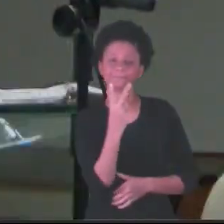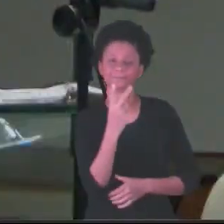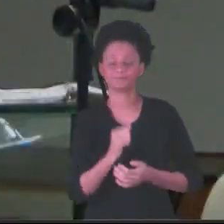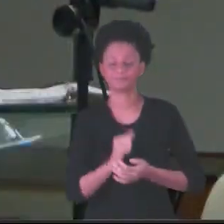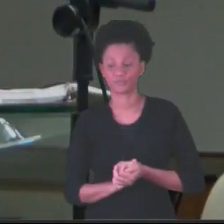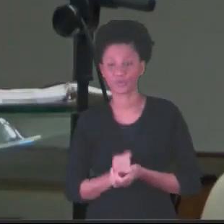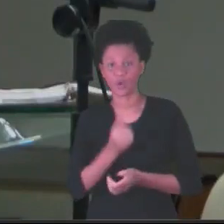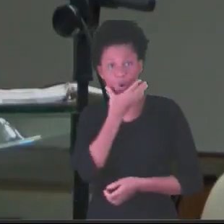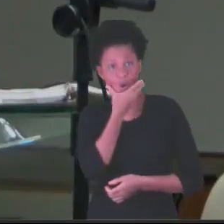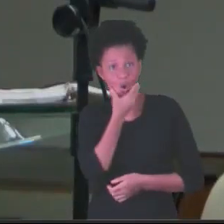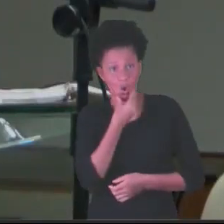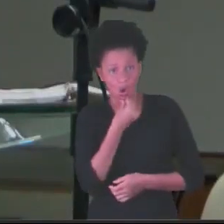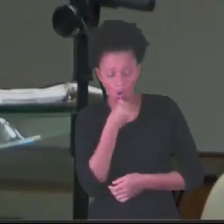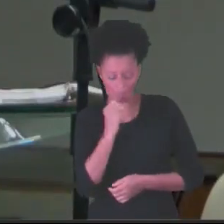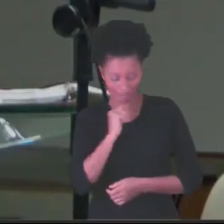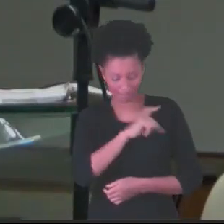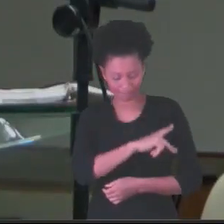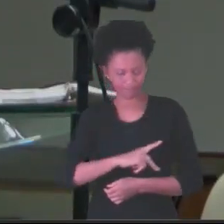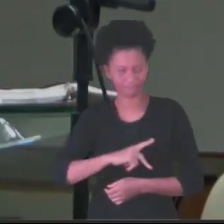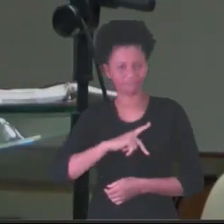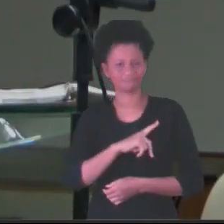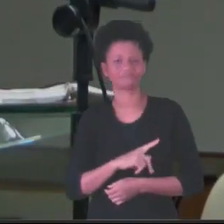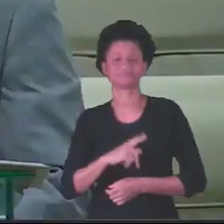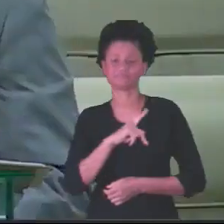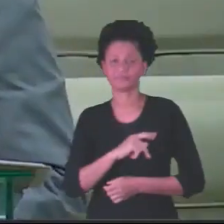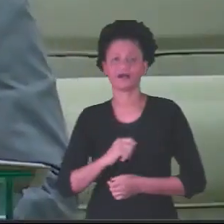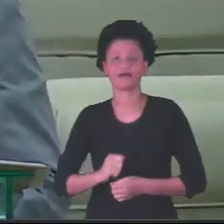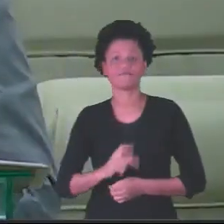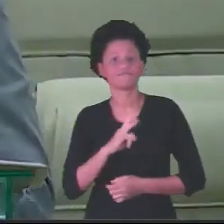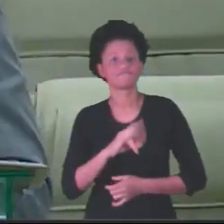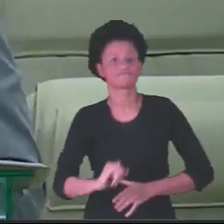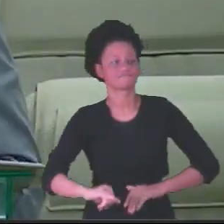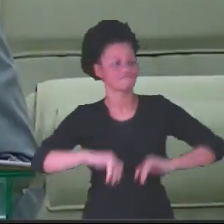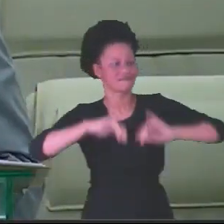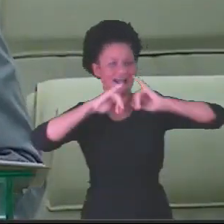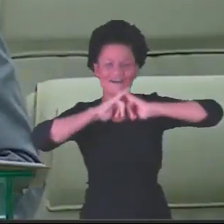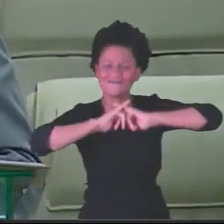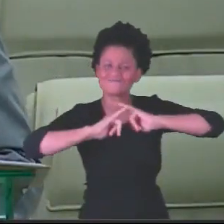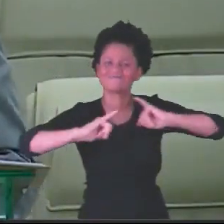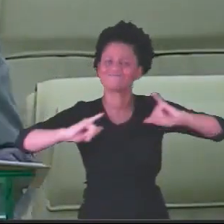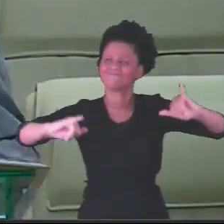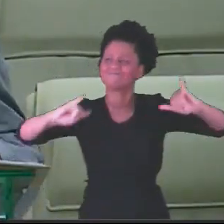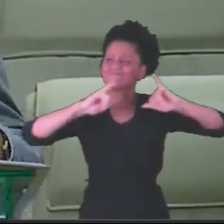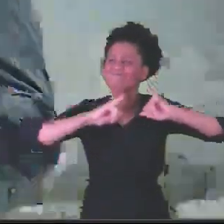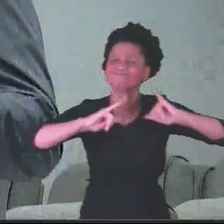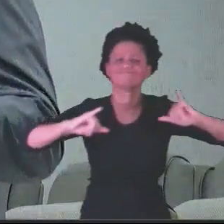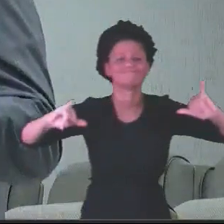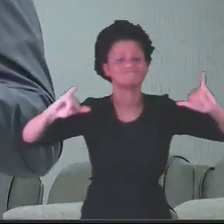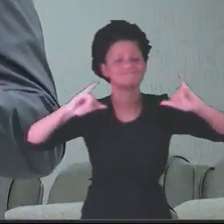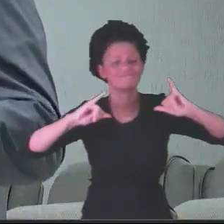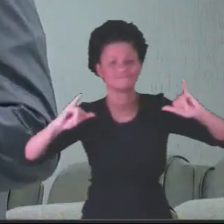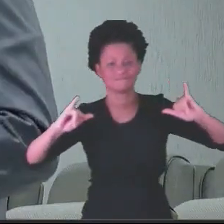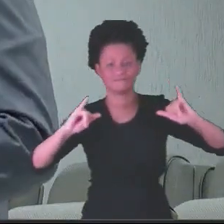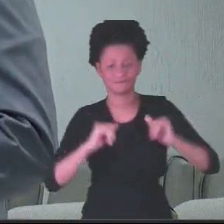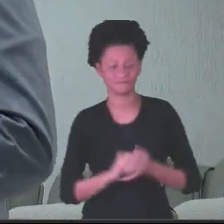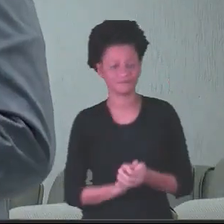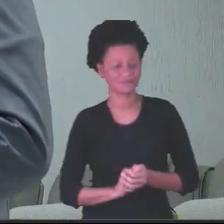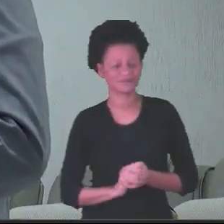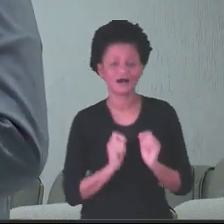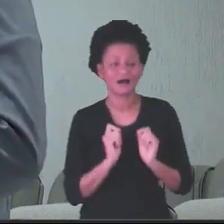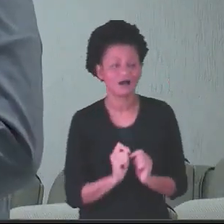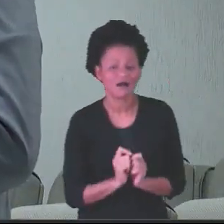conclamar o que os filipenses irmãos e tem um espírito de humildade